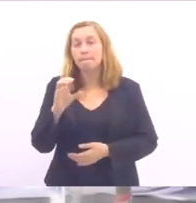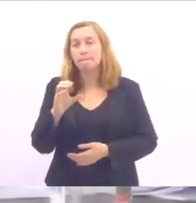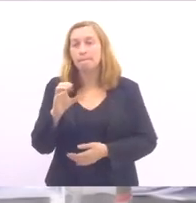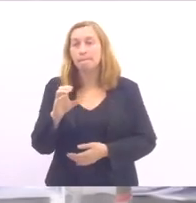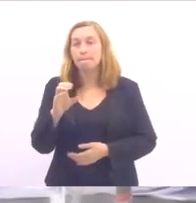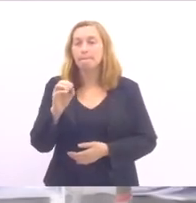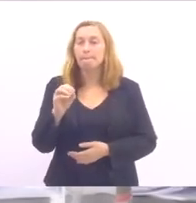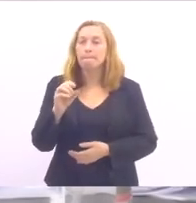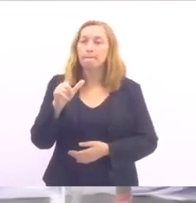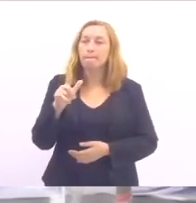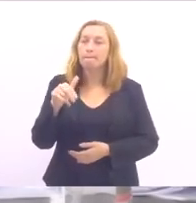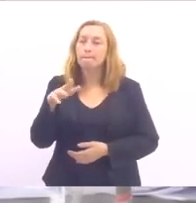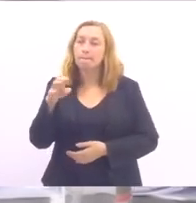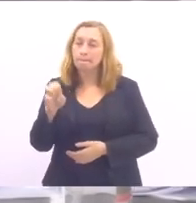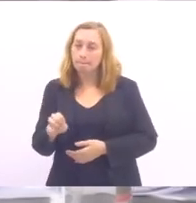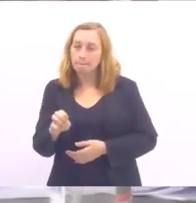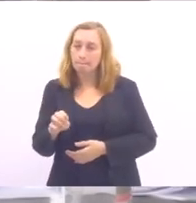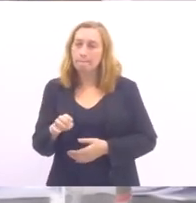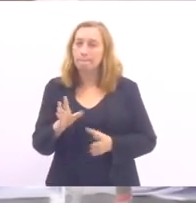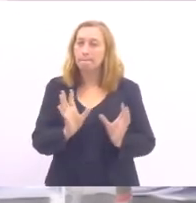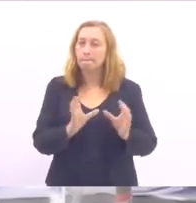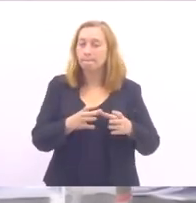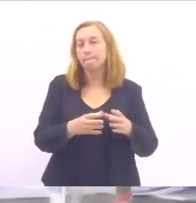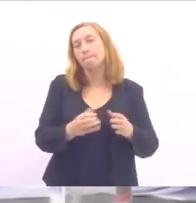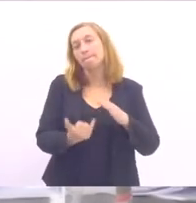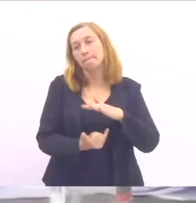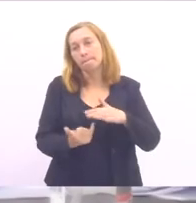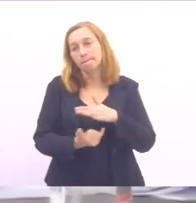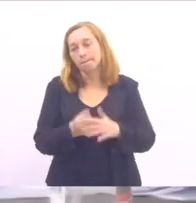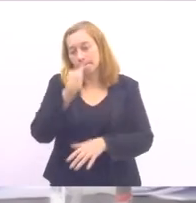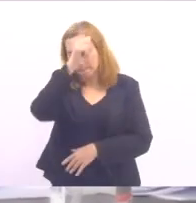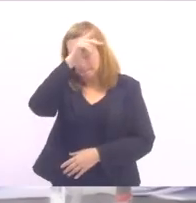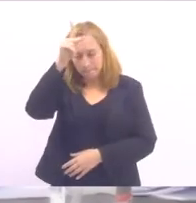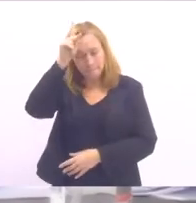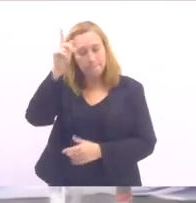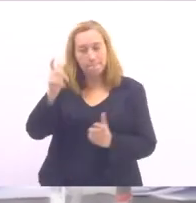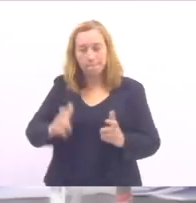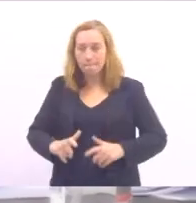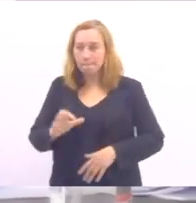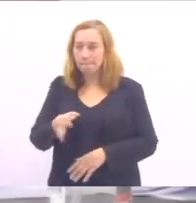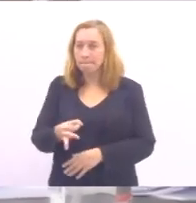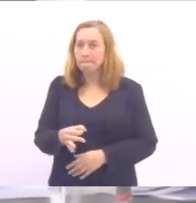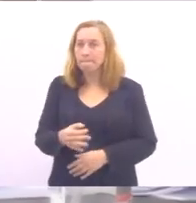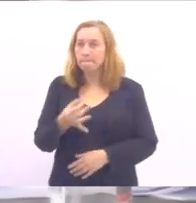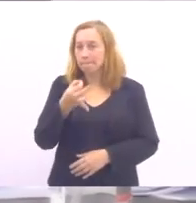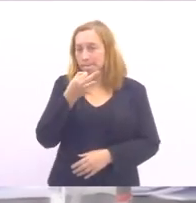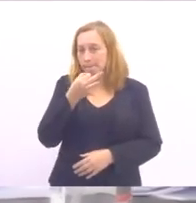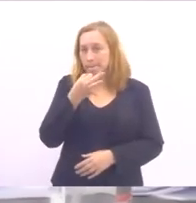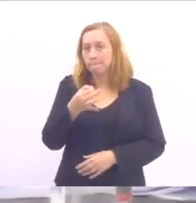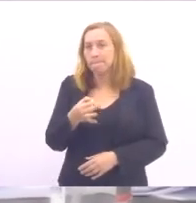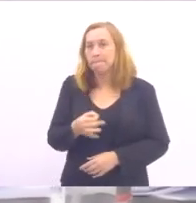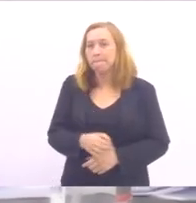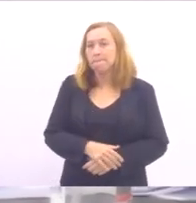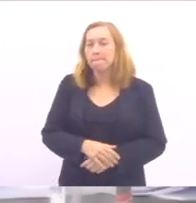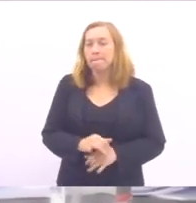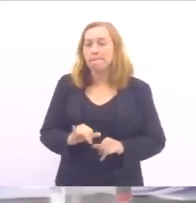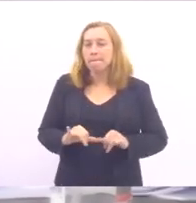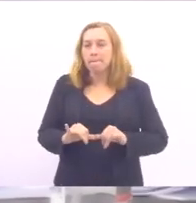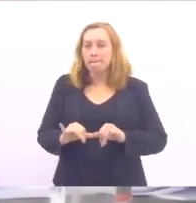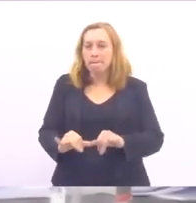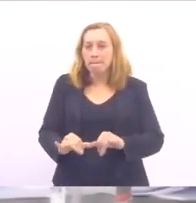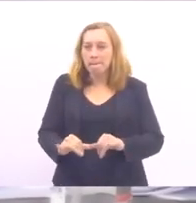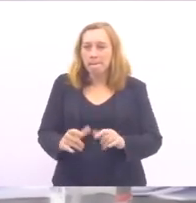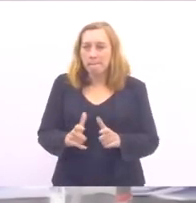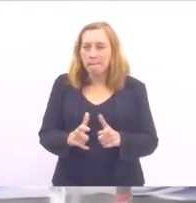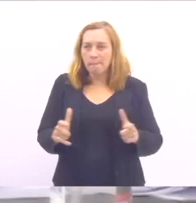ou combinar com as cooperativas, mas com a prefeitura, para ter um espaço externo. Eu tinha sugerido até, nos supermercados